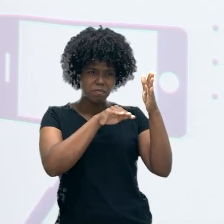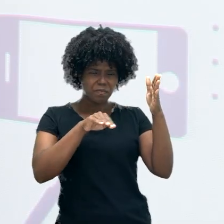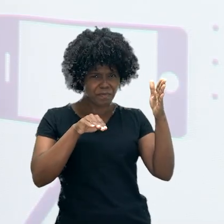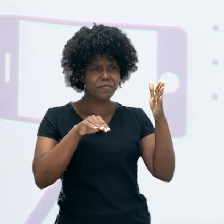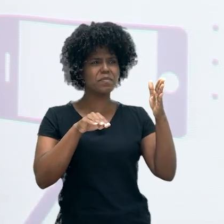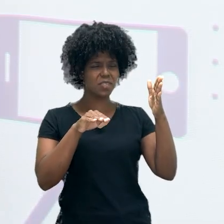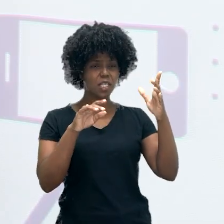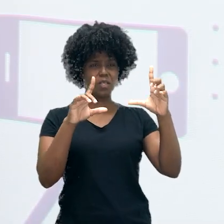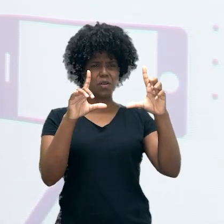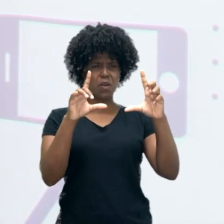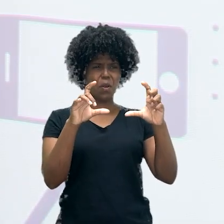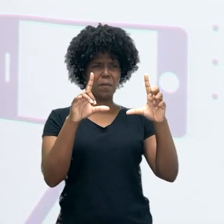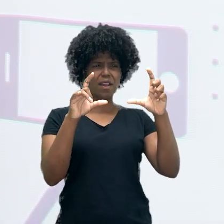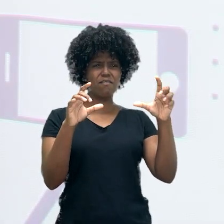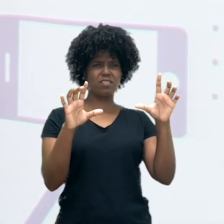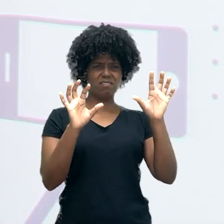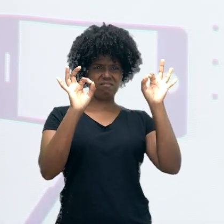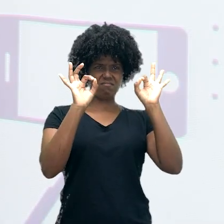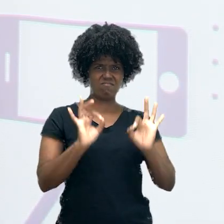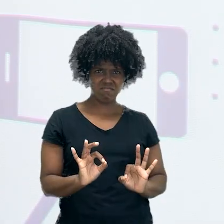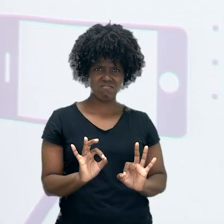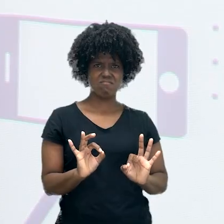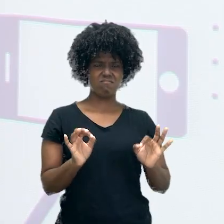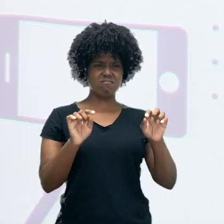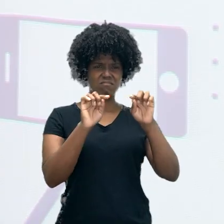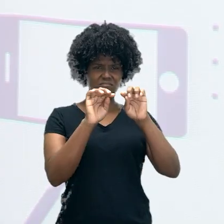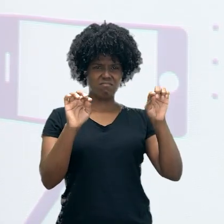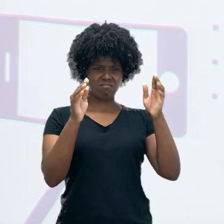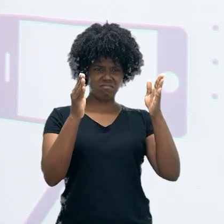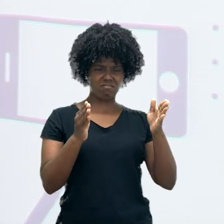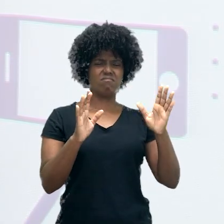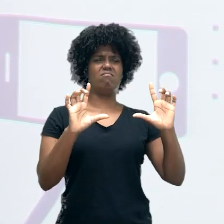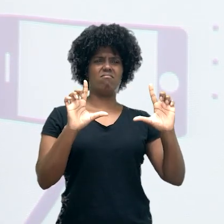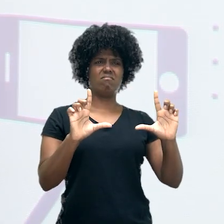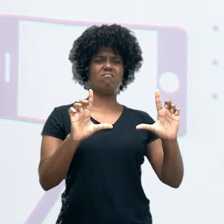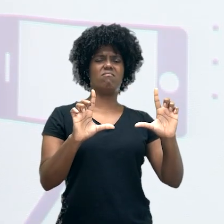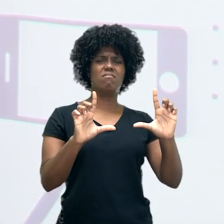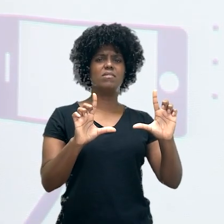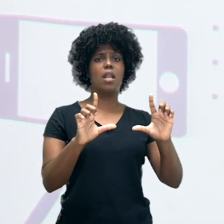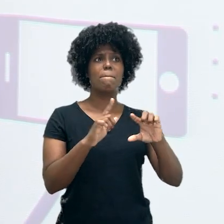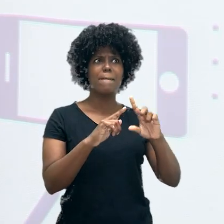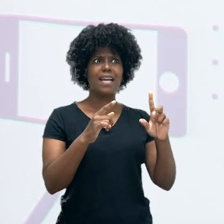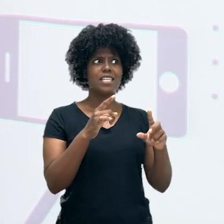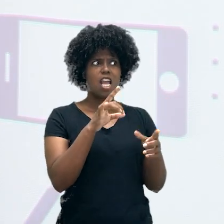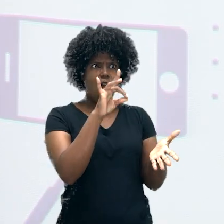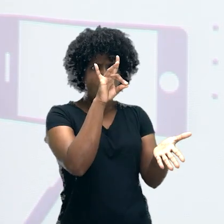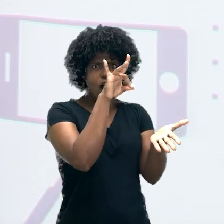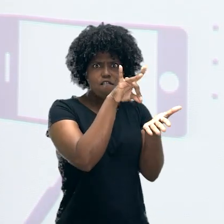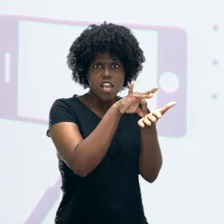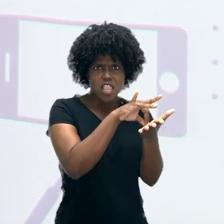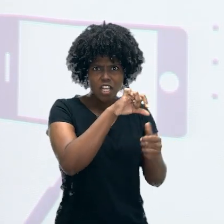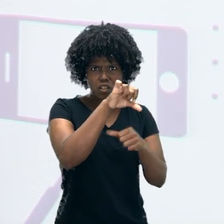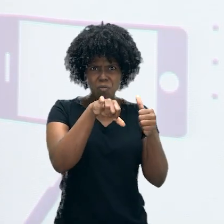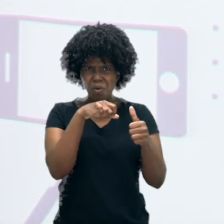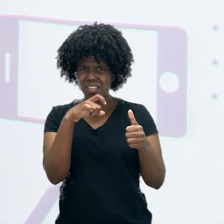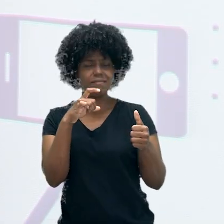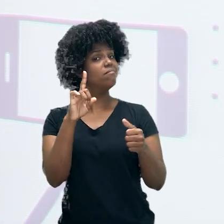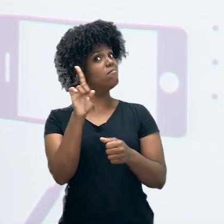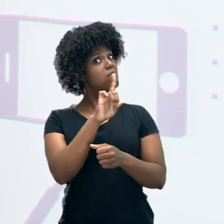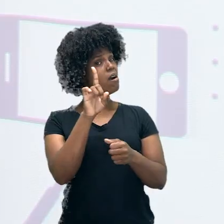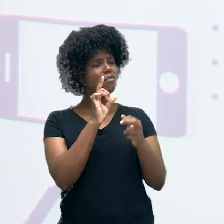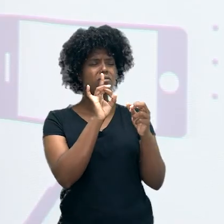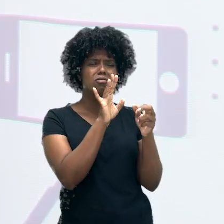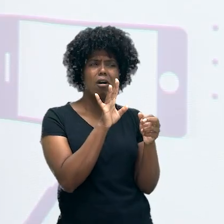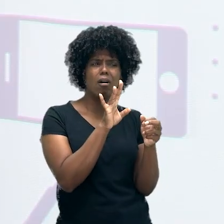retas para que a foto dê a sensação de alinhamento. Mas não é a intenção de alterar aquela realidade que foi